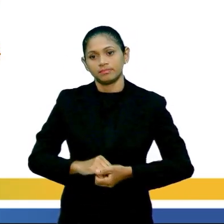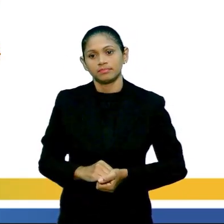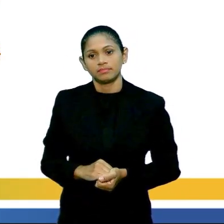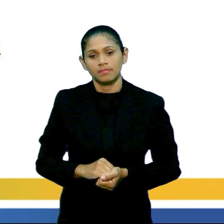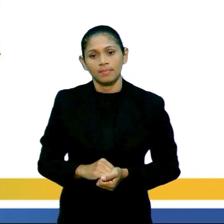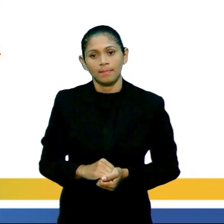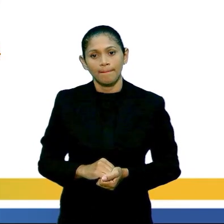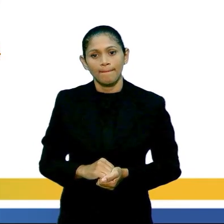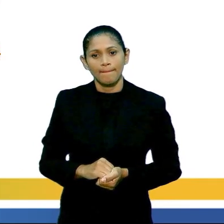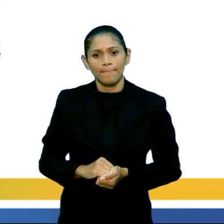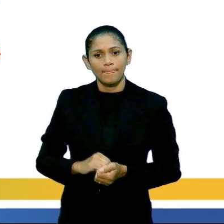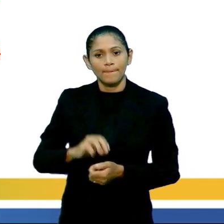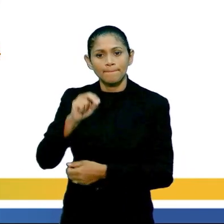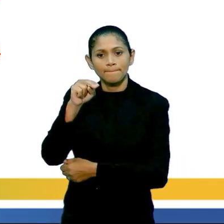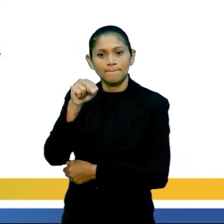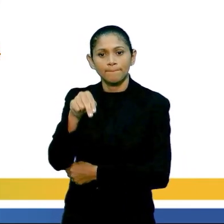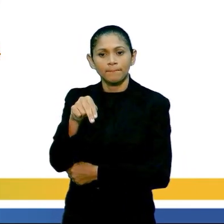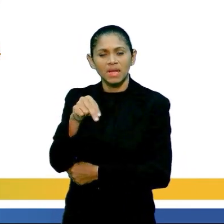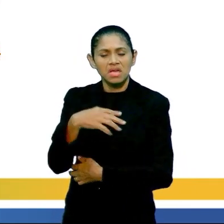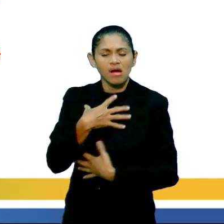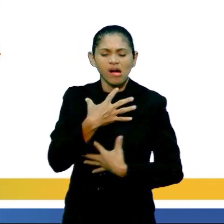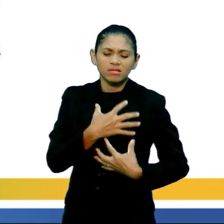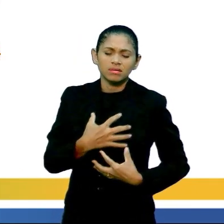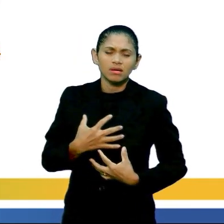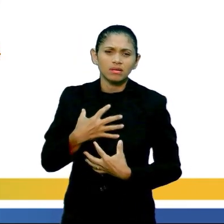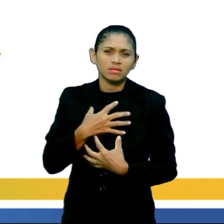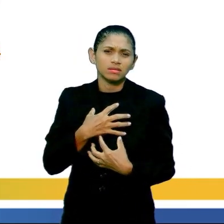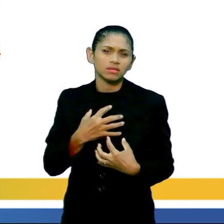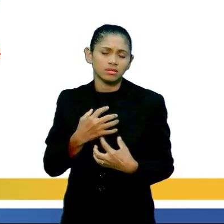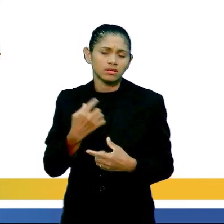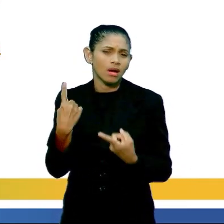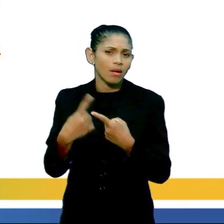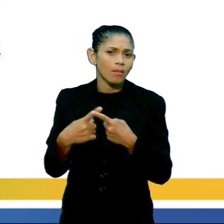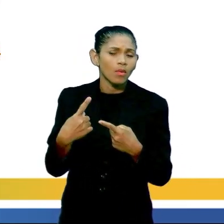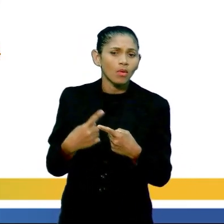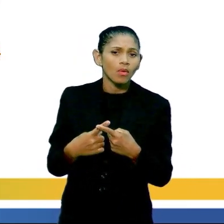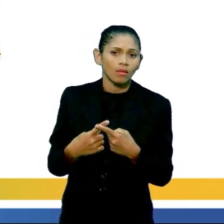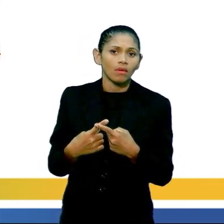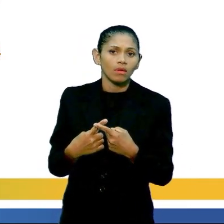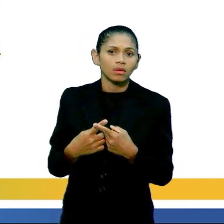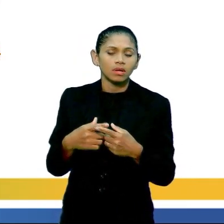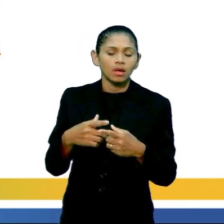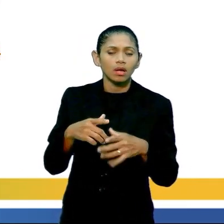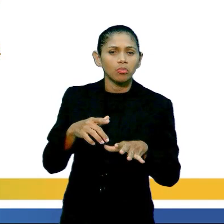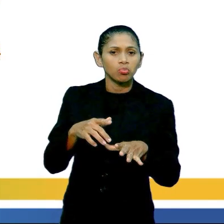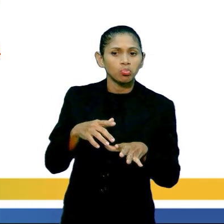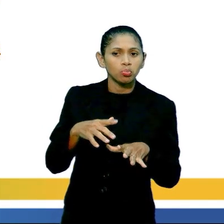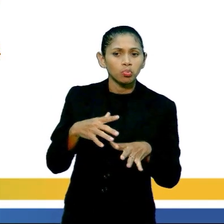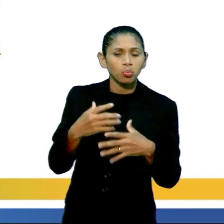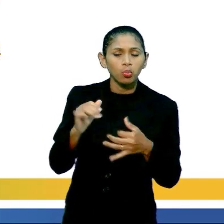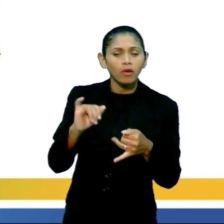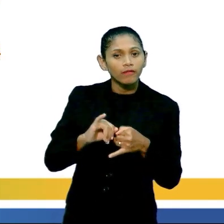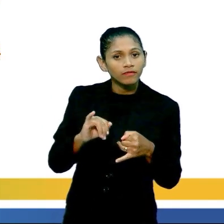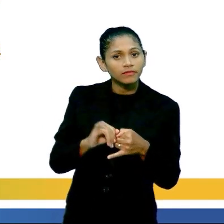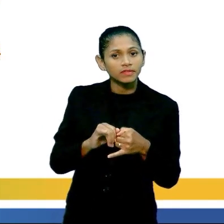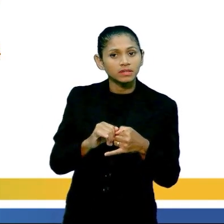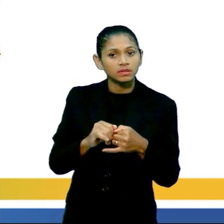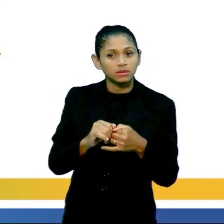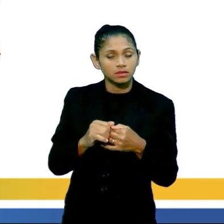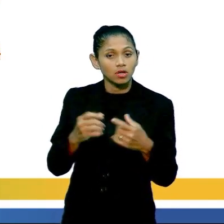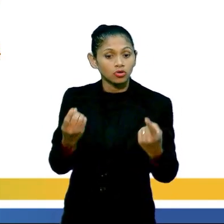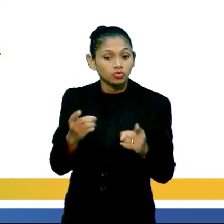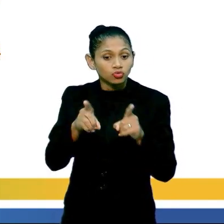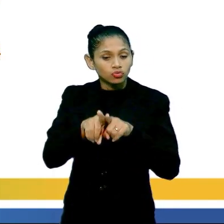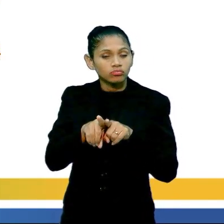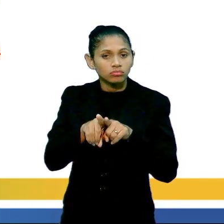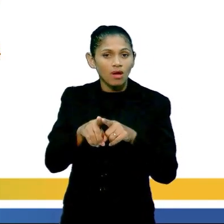nostalgia, né, justamente porque essas atividades que ele fazia com a sua companheira, com a sua amada, ele está fazendo sozinho, dando uma